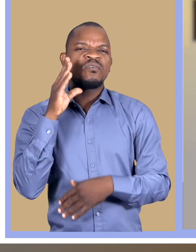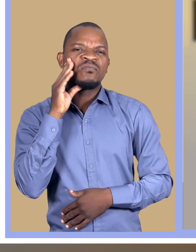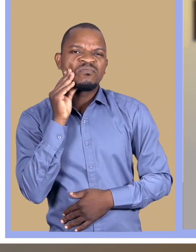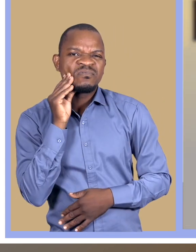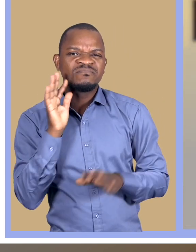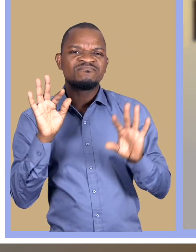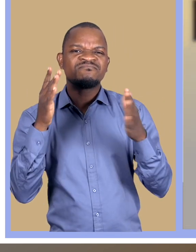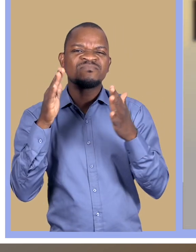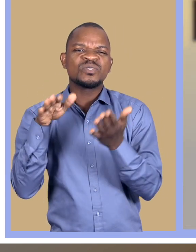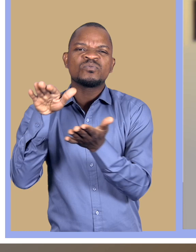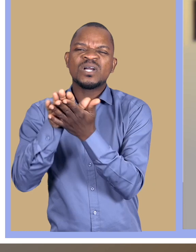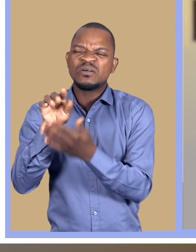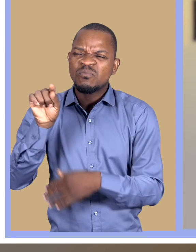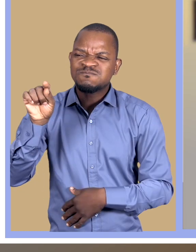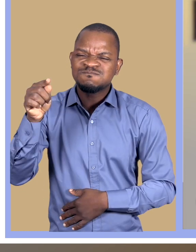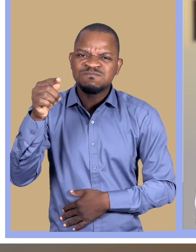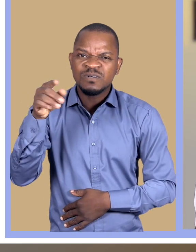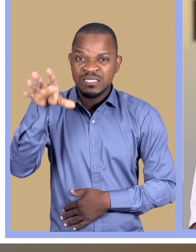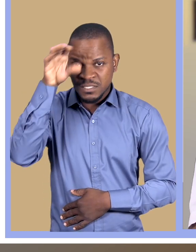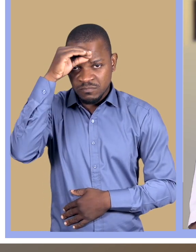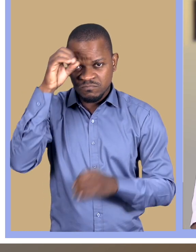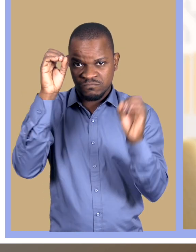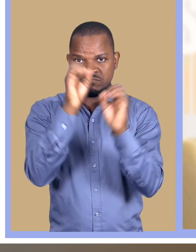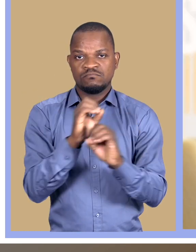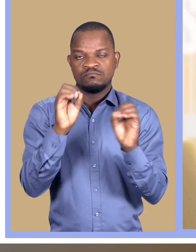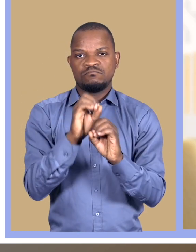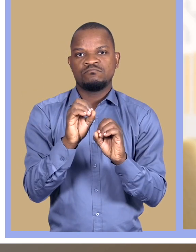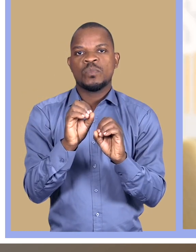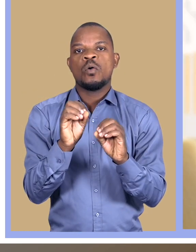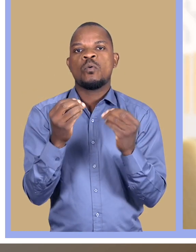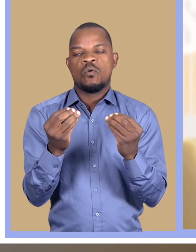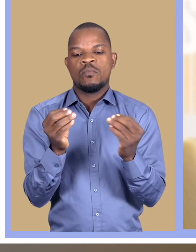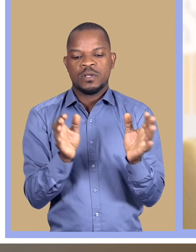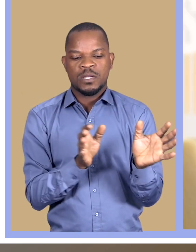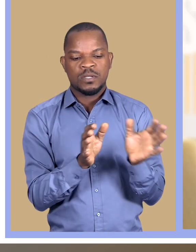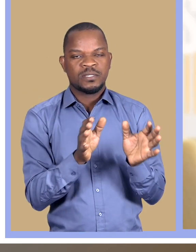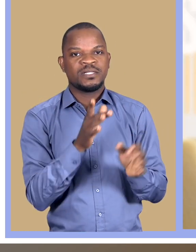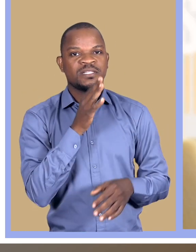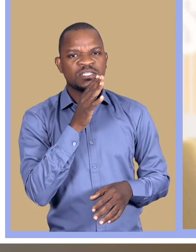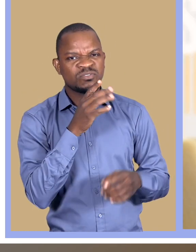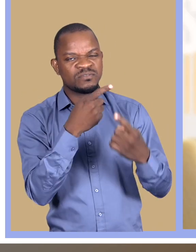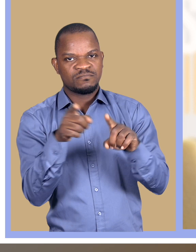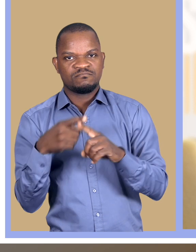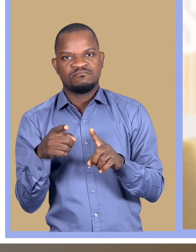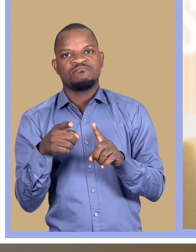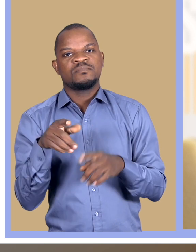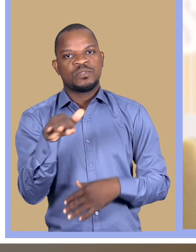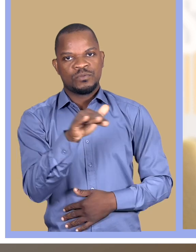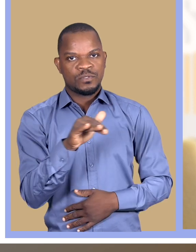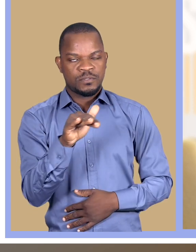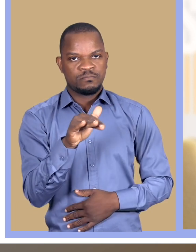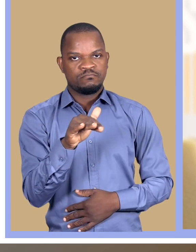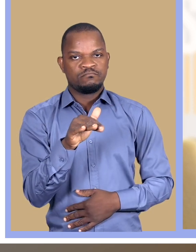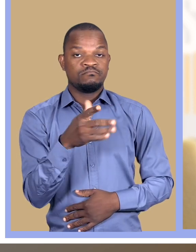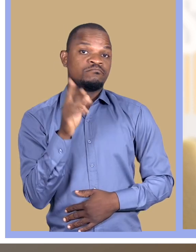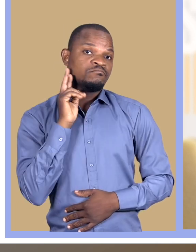mudanças climáticas, como é que podem preservar o meio ambiente? Pois, é importante fazer esta ponte